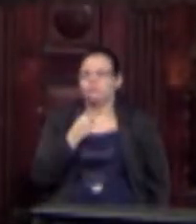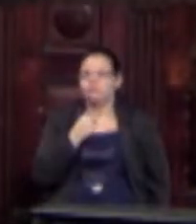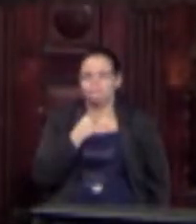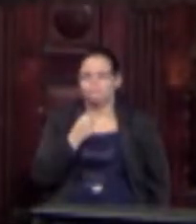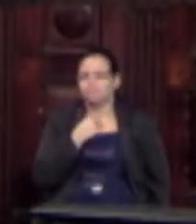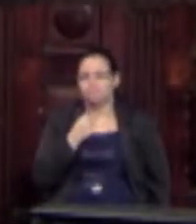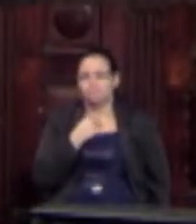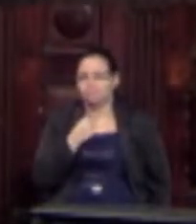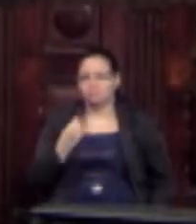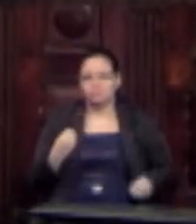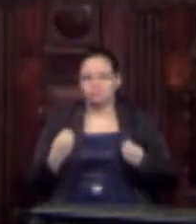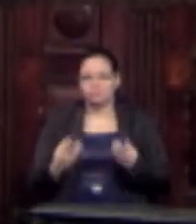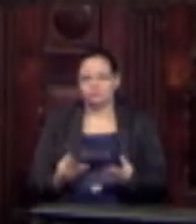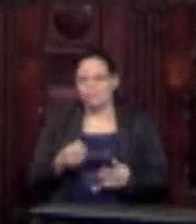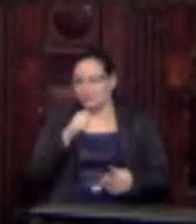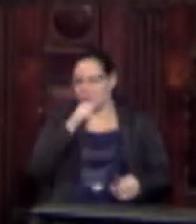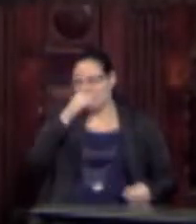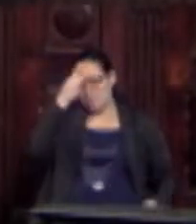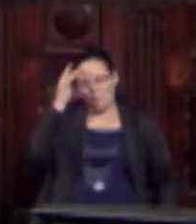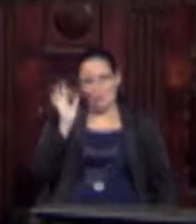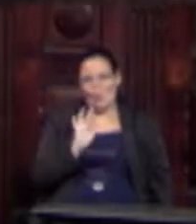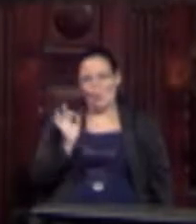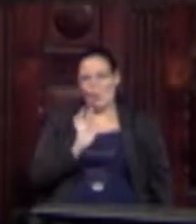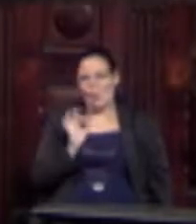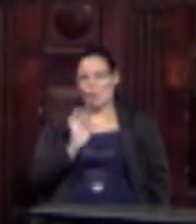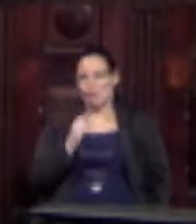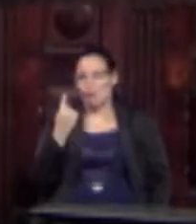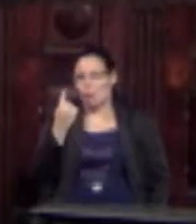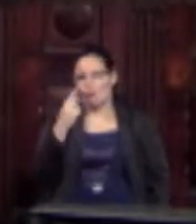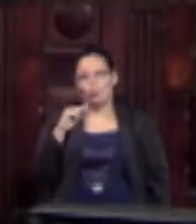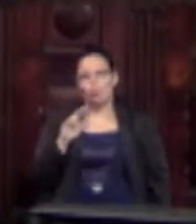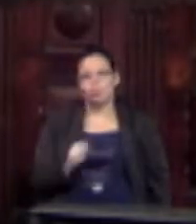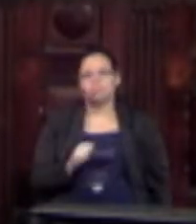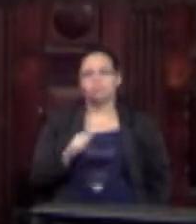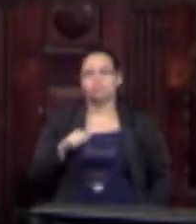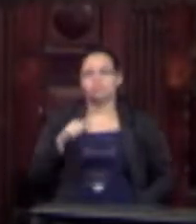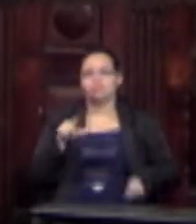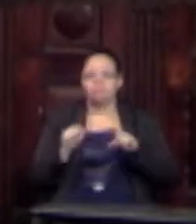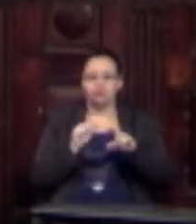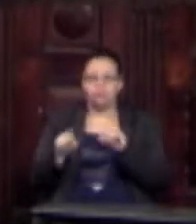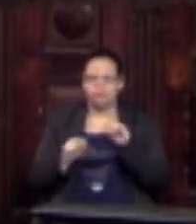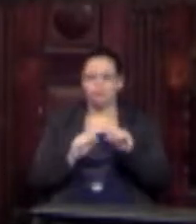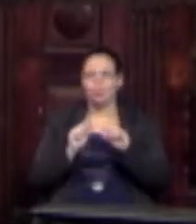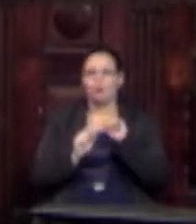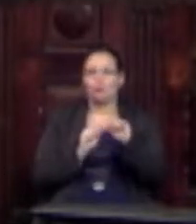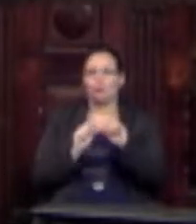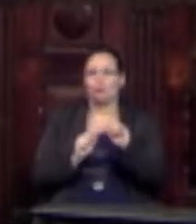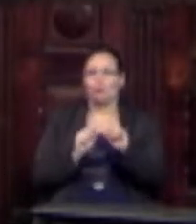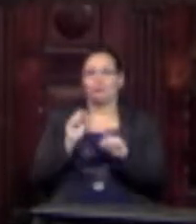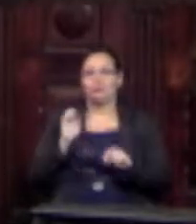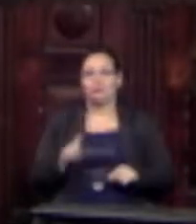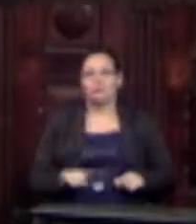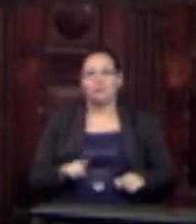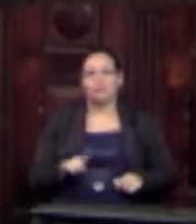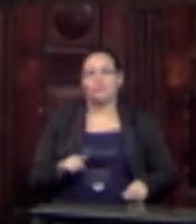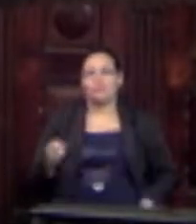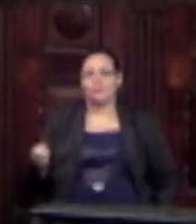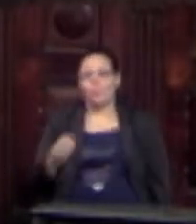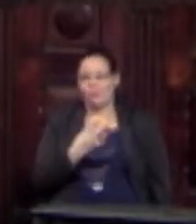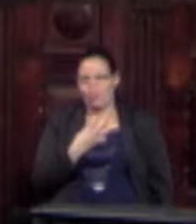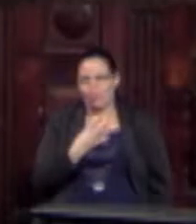ser cedida a ninguém. Então, a única opção é abrir uma